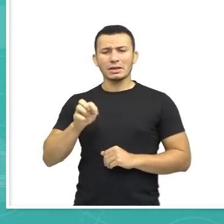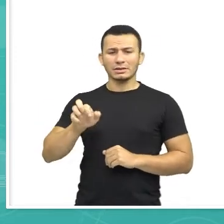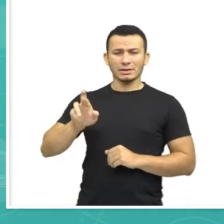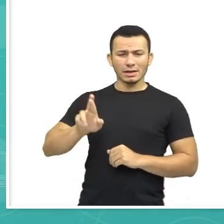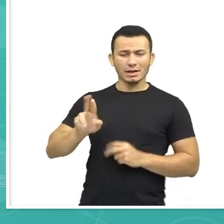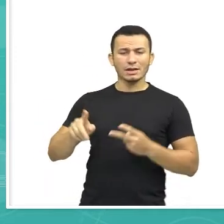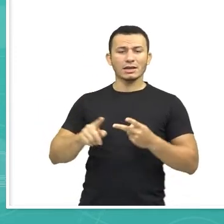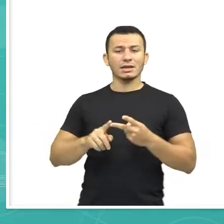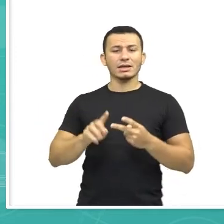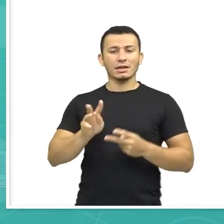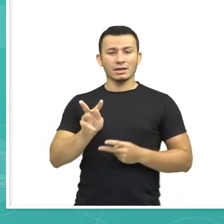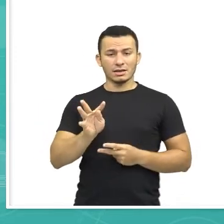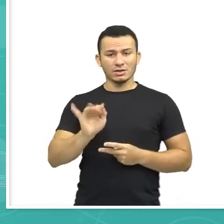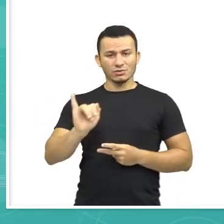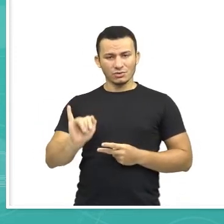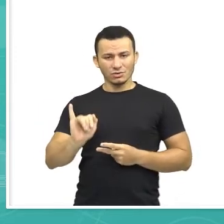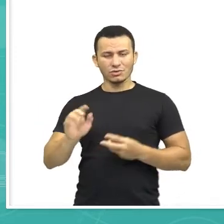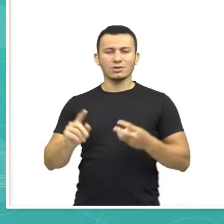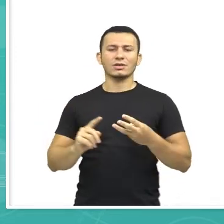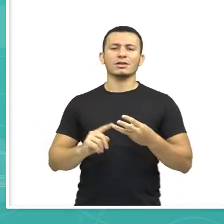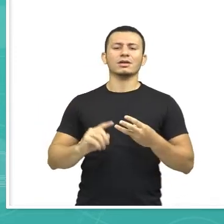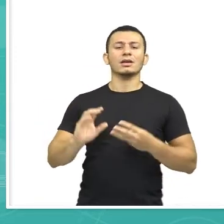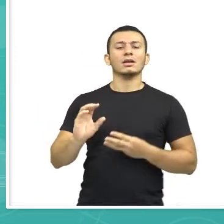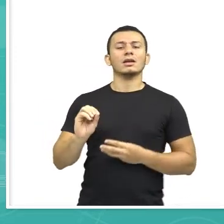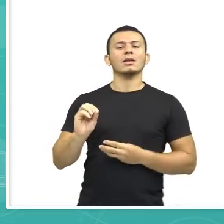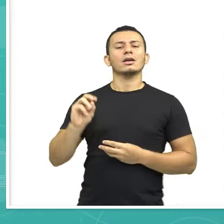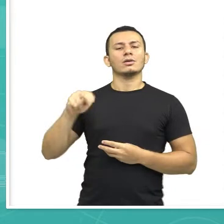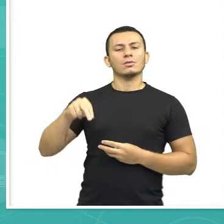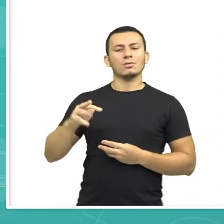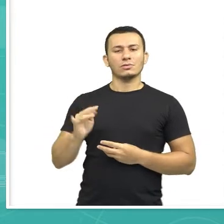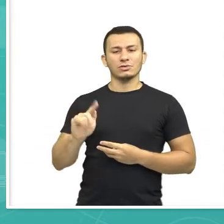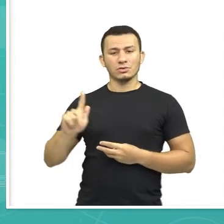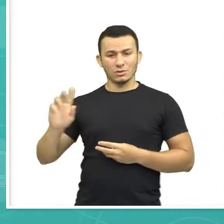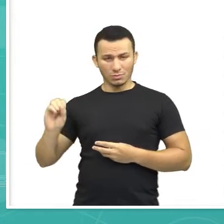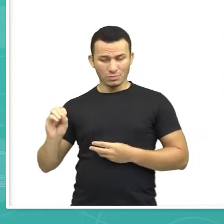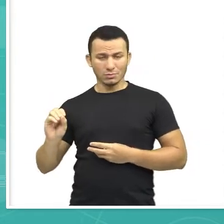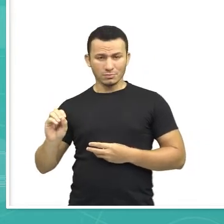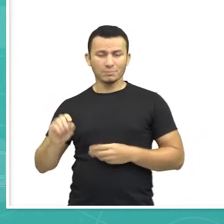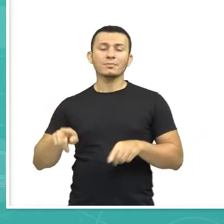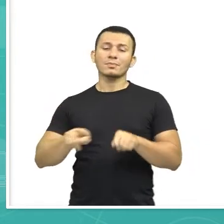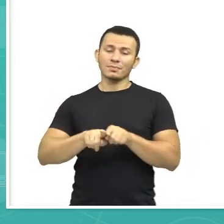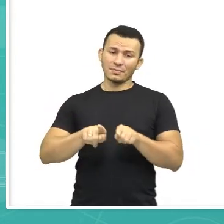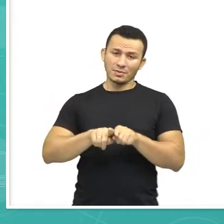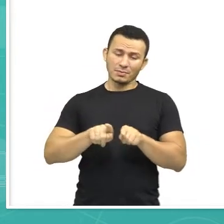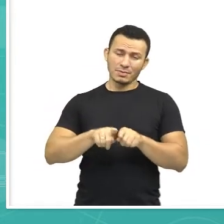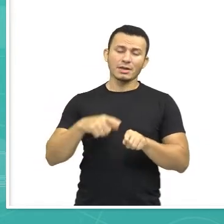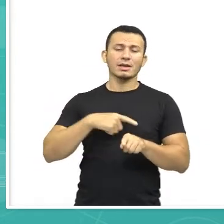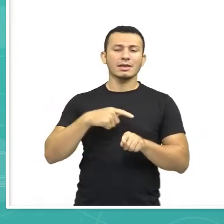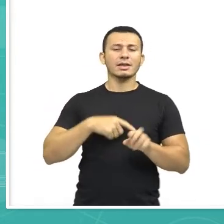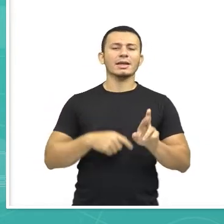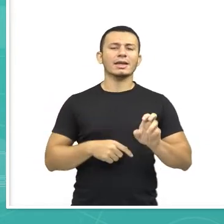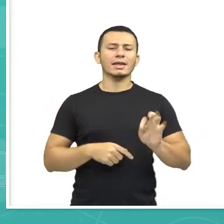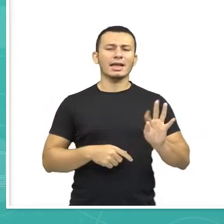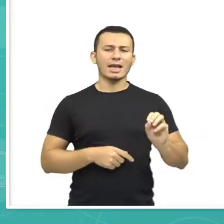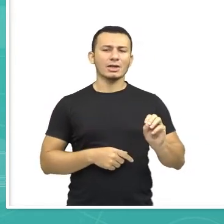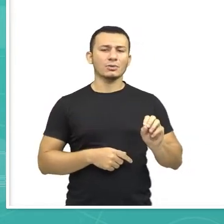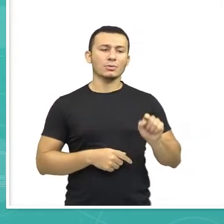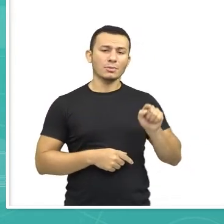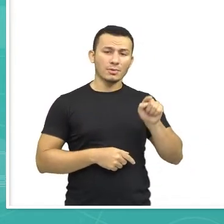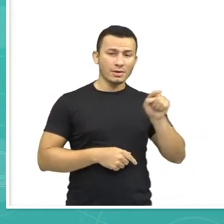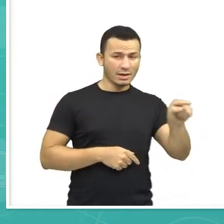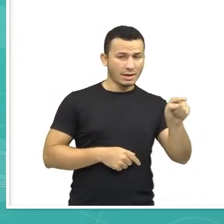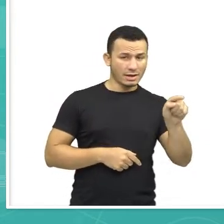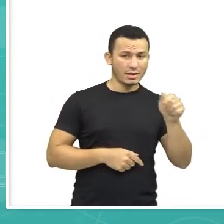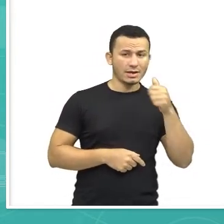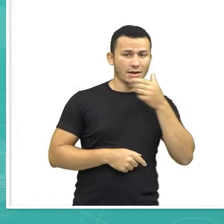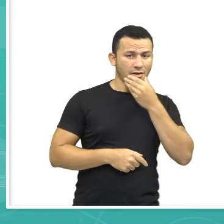contigo. Terceira pessoa do singular, no caso reto, ele ou ela. No caso oblíquo, o O, né, quando eu me